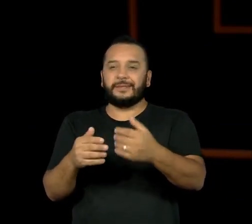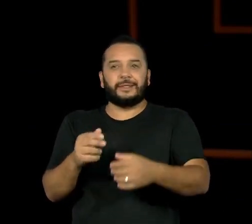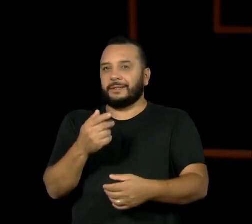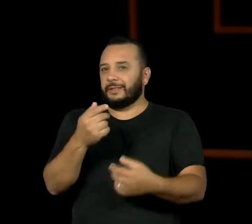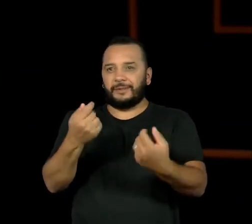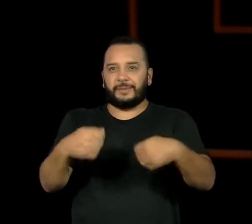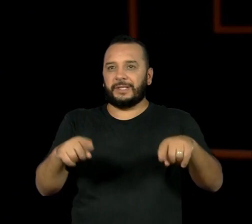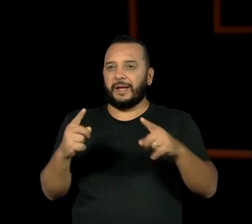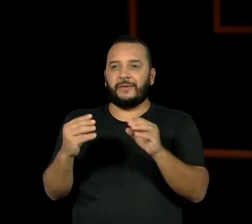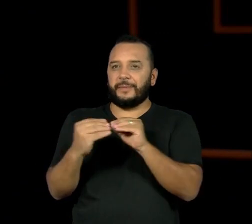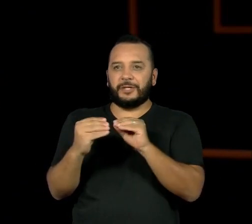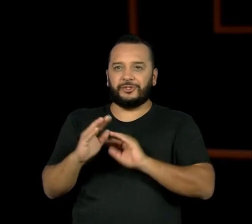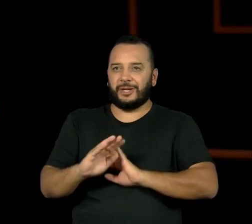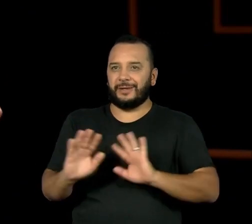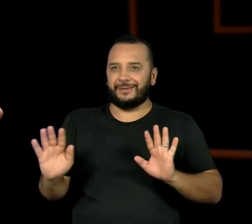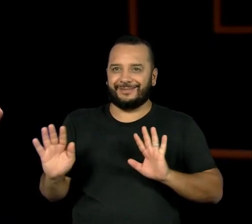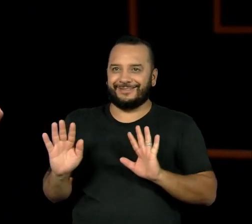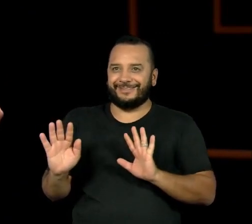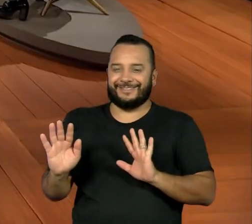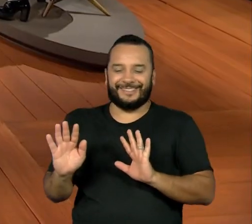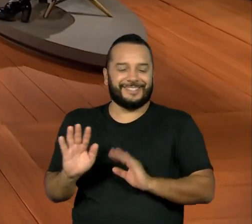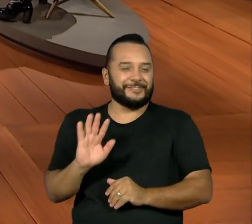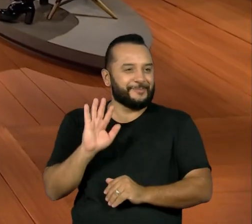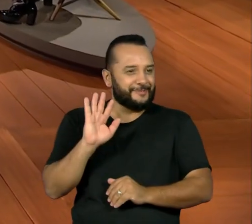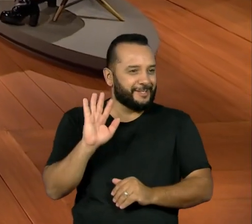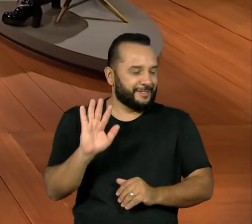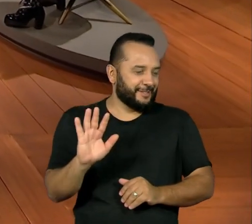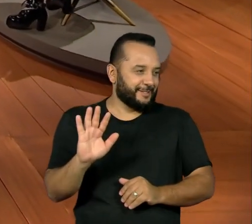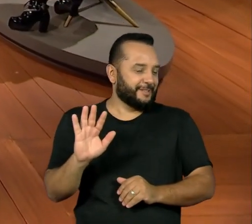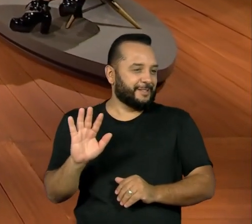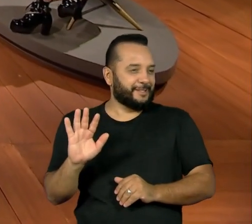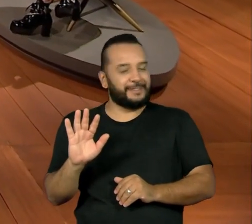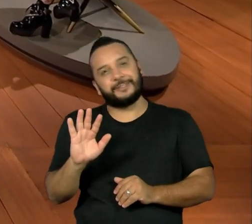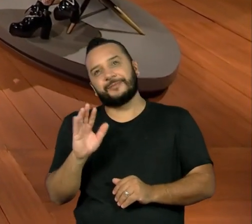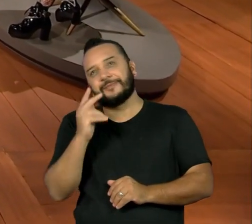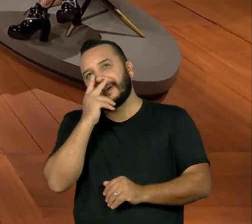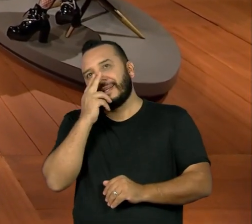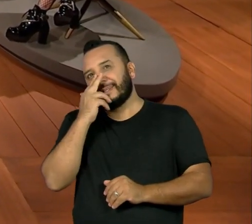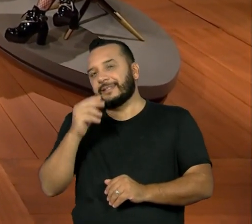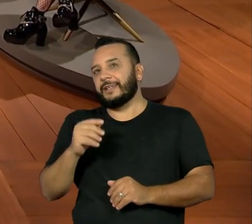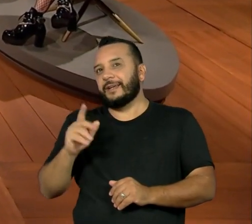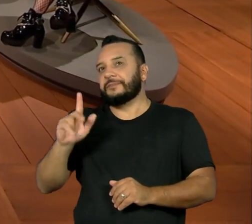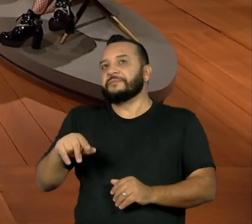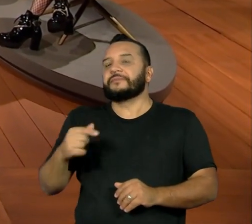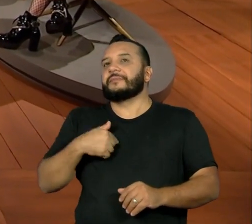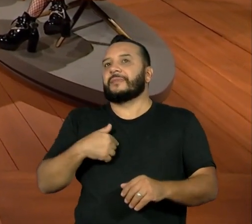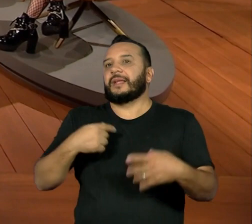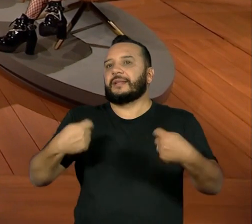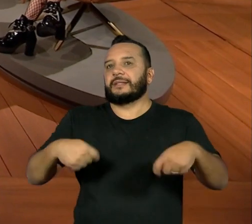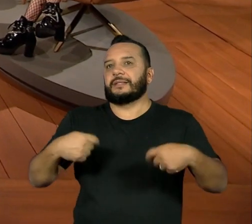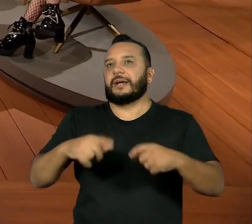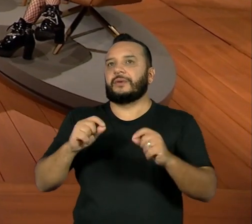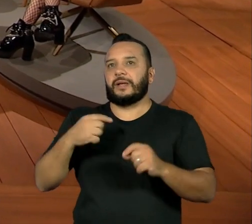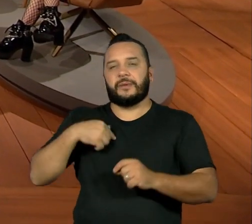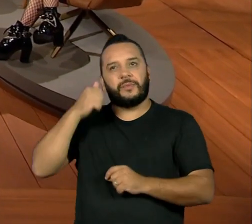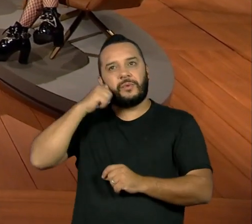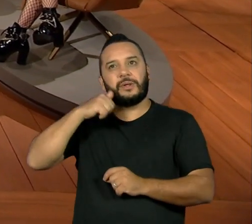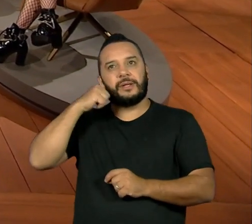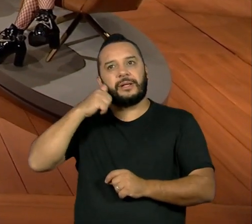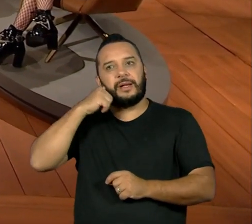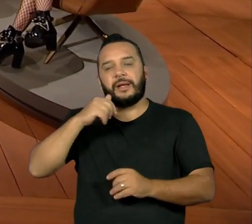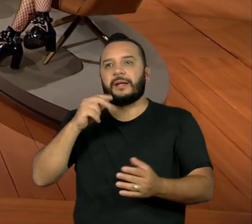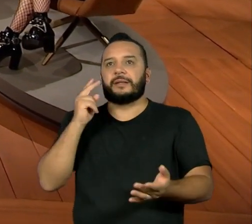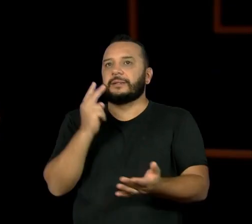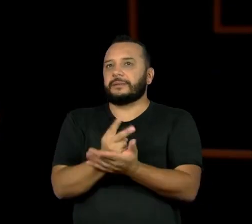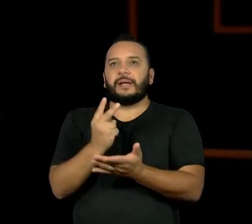né? Mas eu acho que é legal, porque pega esse lado de que não é bem necessário que nós, como mulheres, tenhamos que botar a bunda na